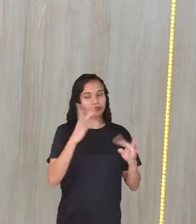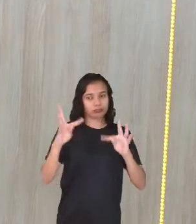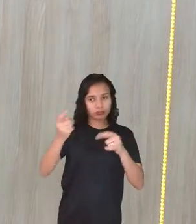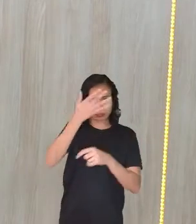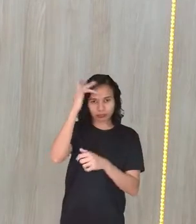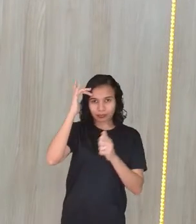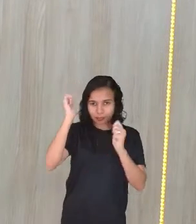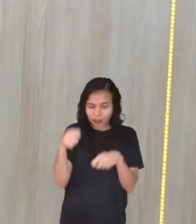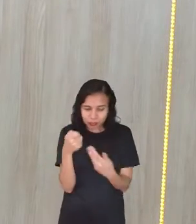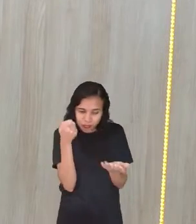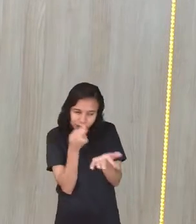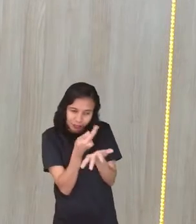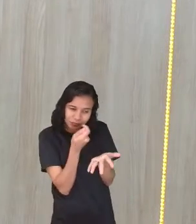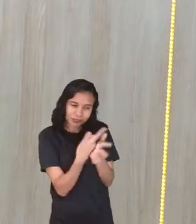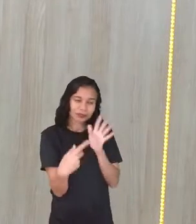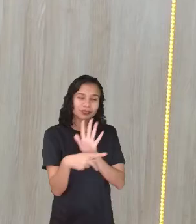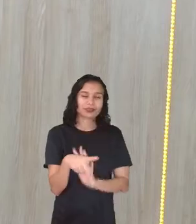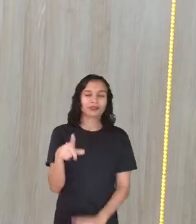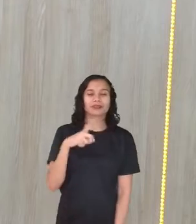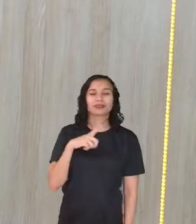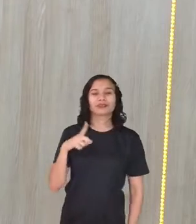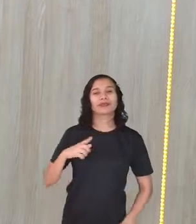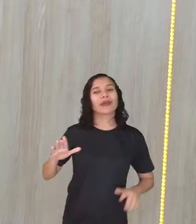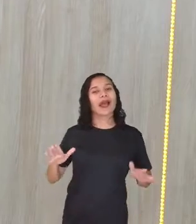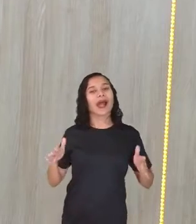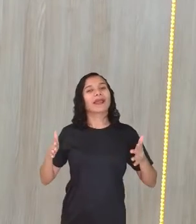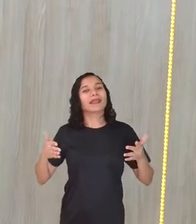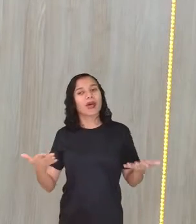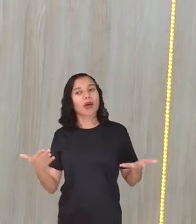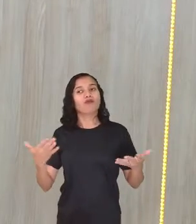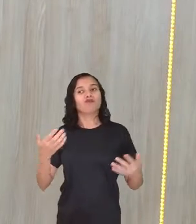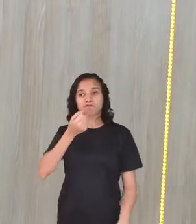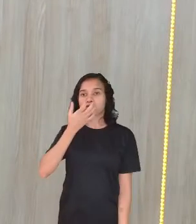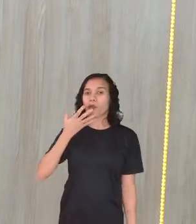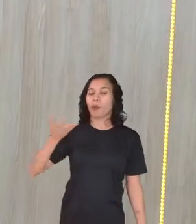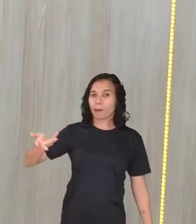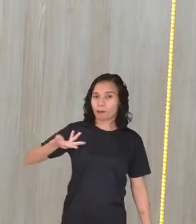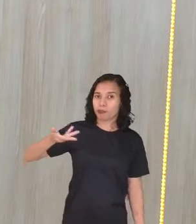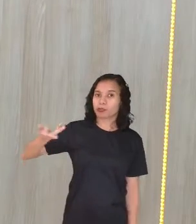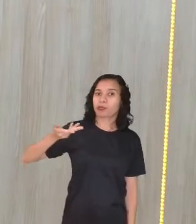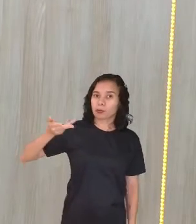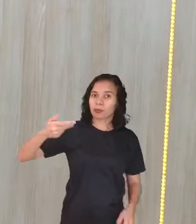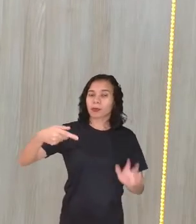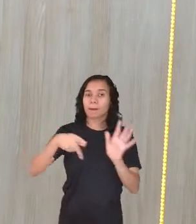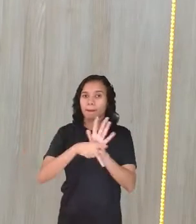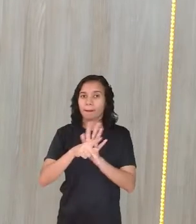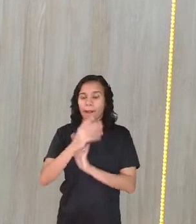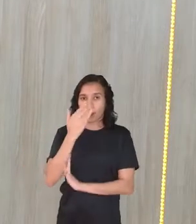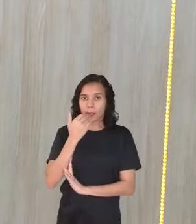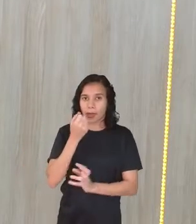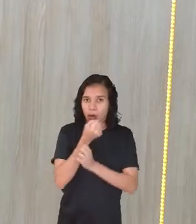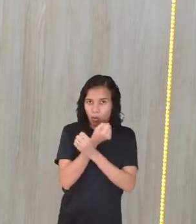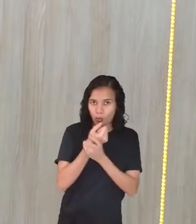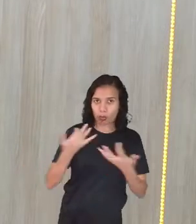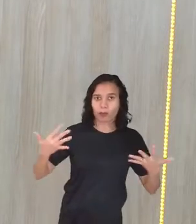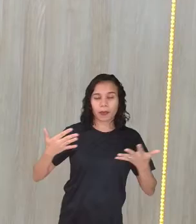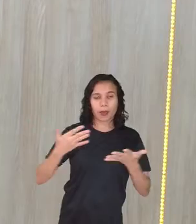mundo possa, não é, adquirir. Então, uma boa produção de alimentos a